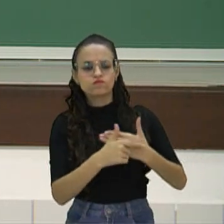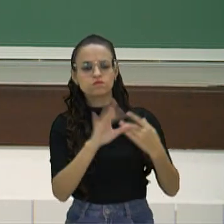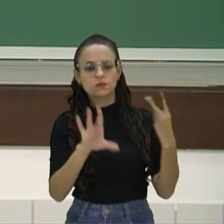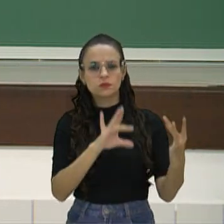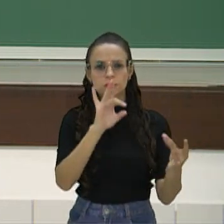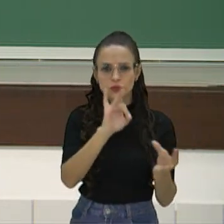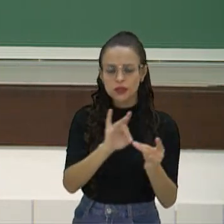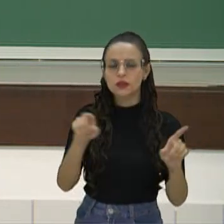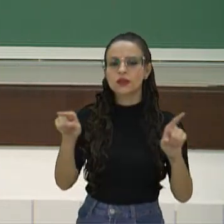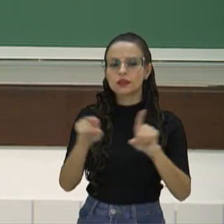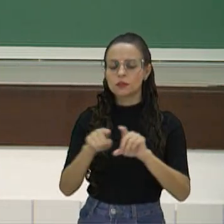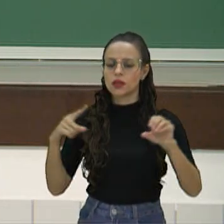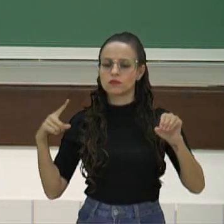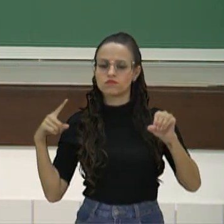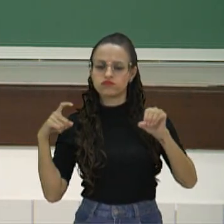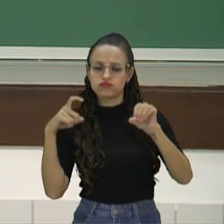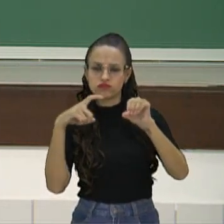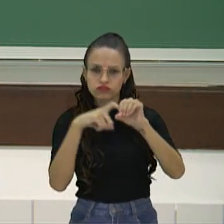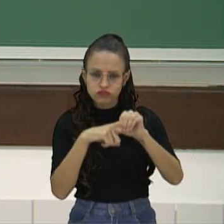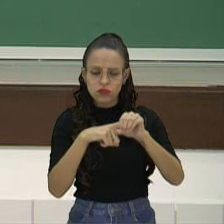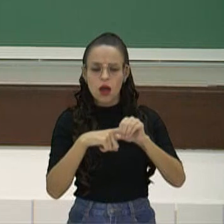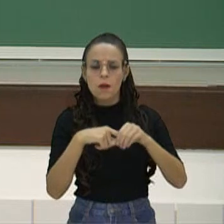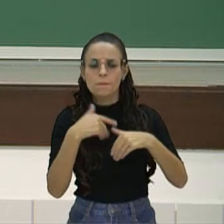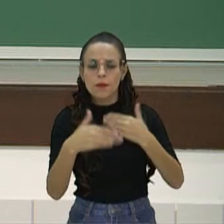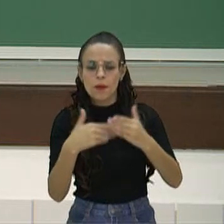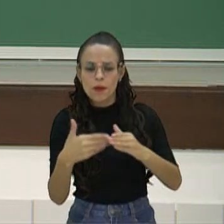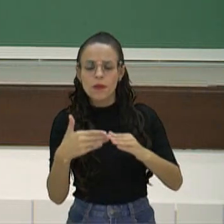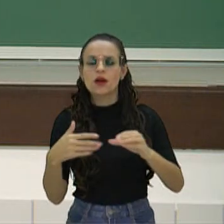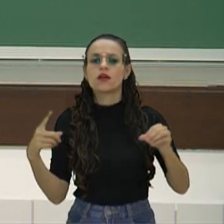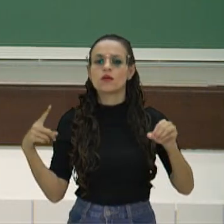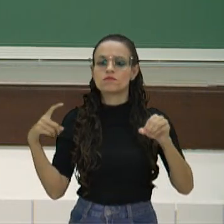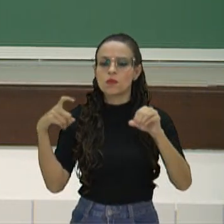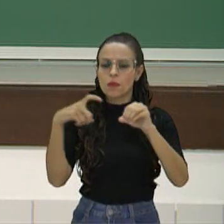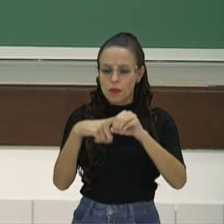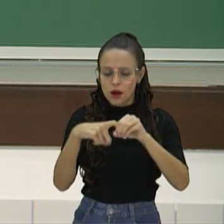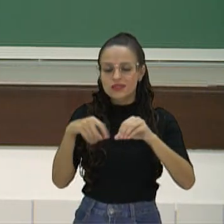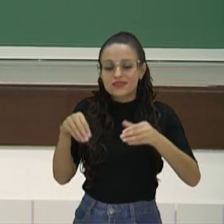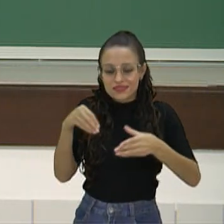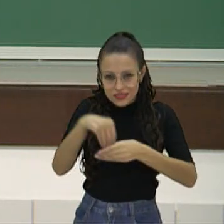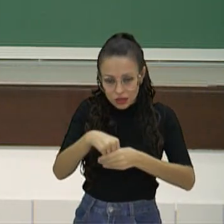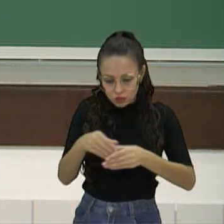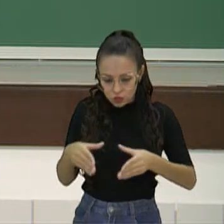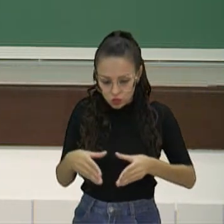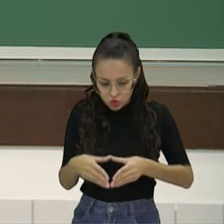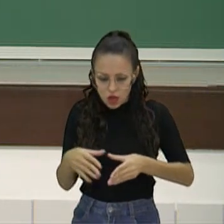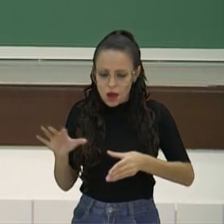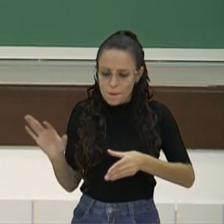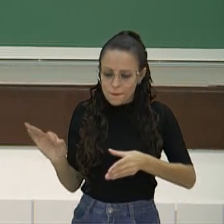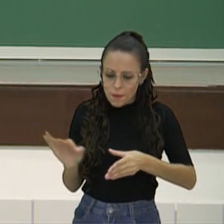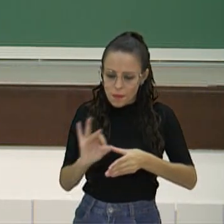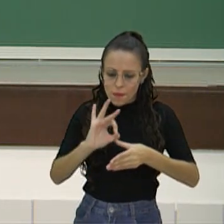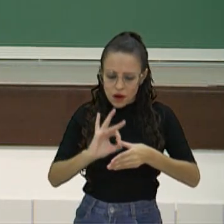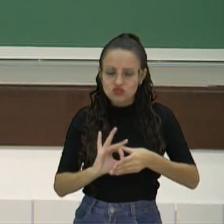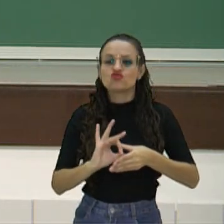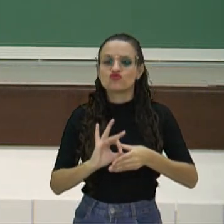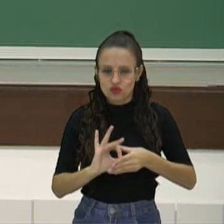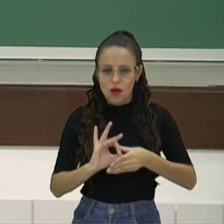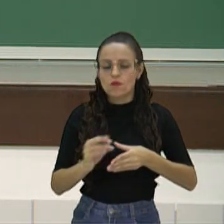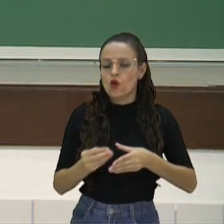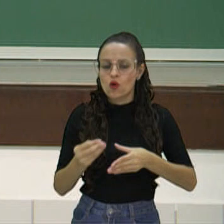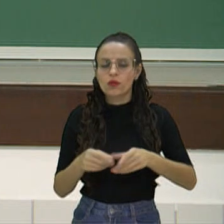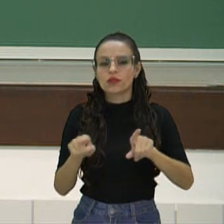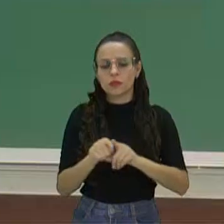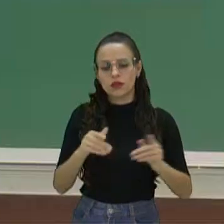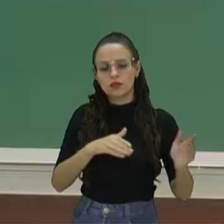ovulação, fecundação e implantação do óvulo fecundado no útero, o processo de menstruação, e o que